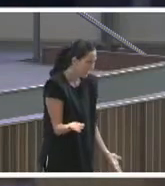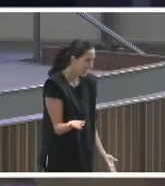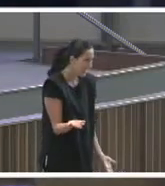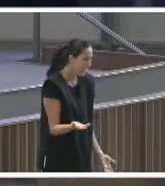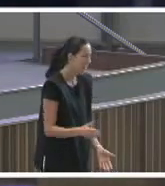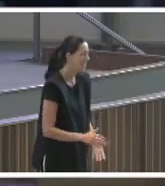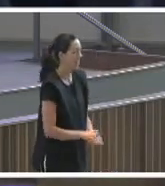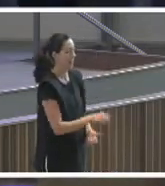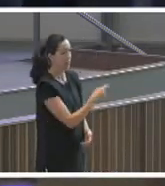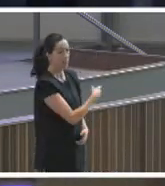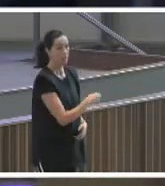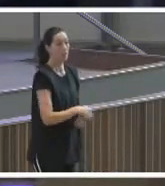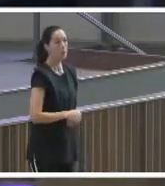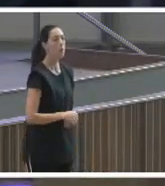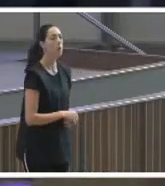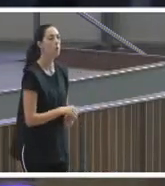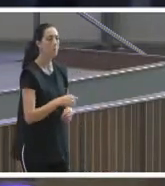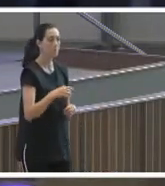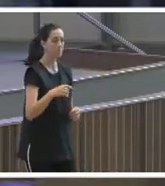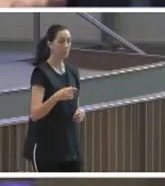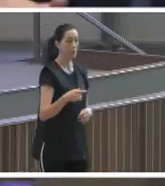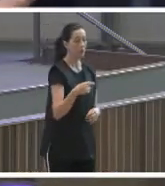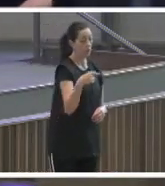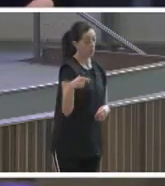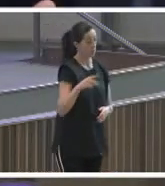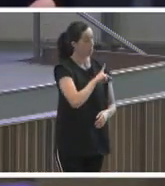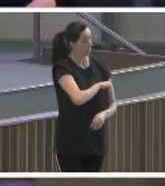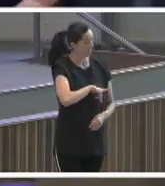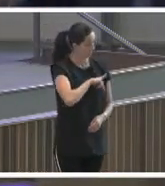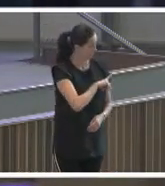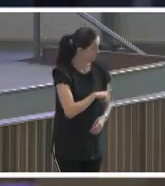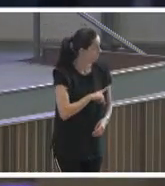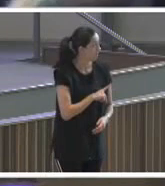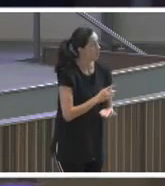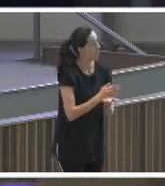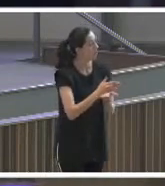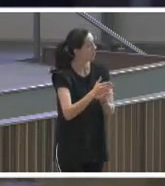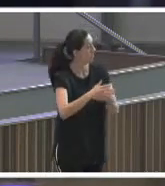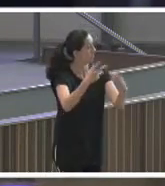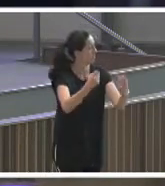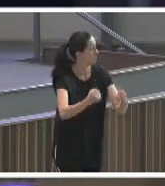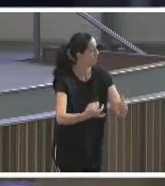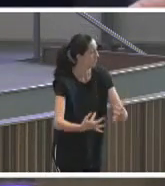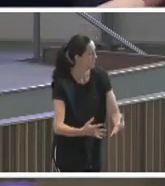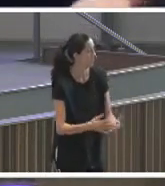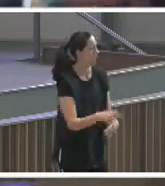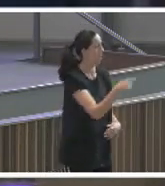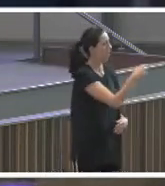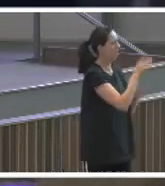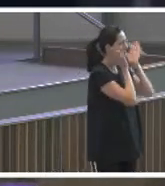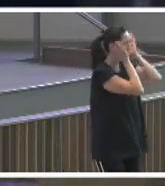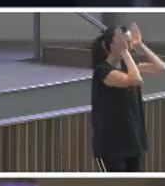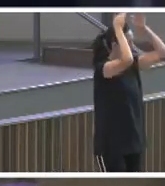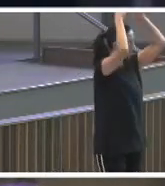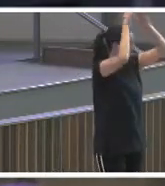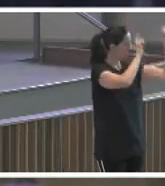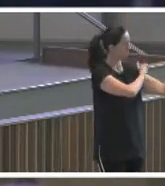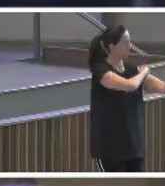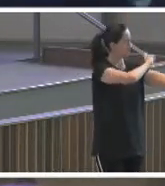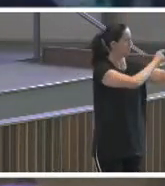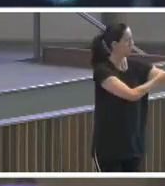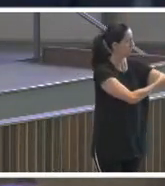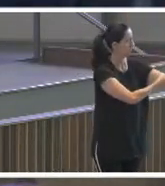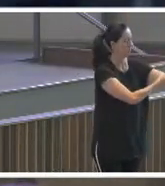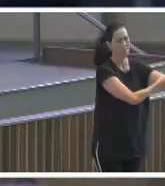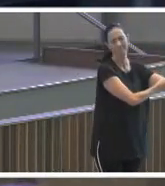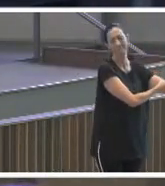somos cooperadores do seu pastoreio. Ele é o pastor, e na autoridade dele,